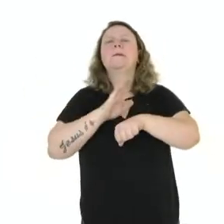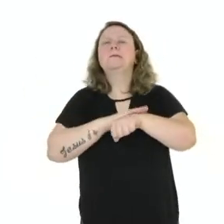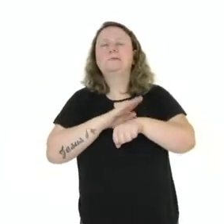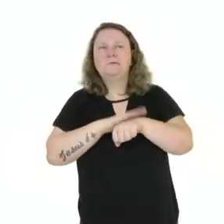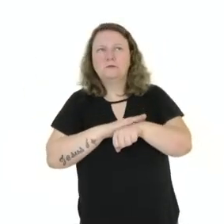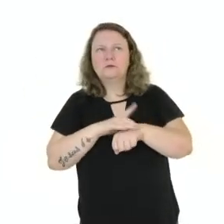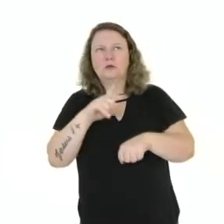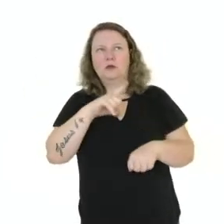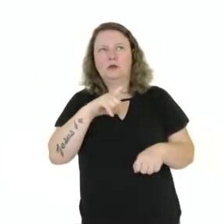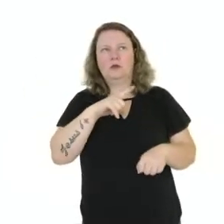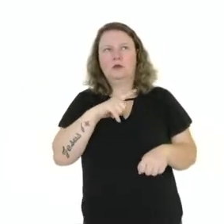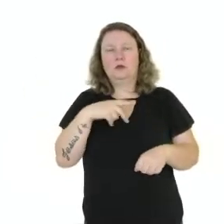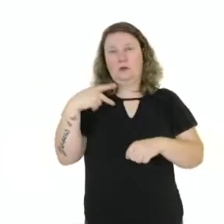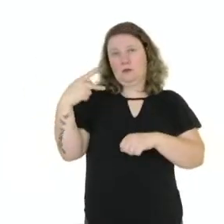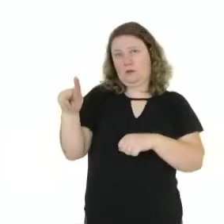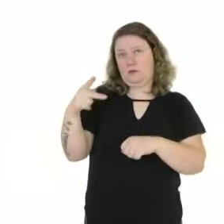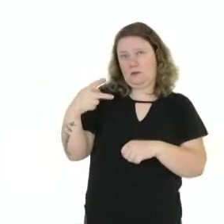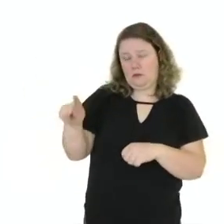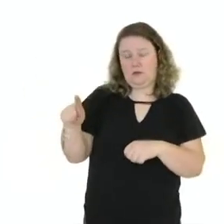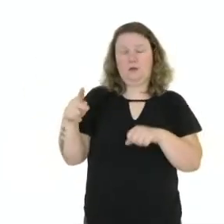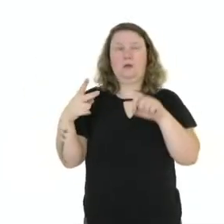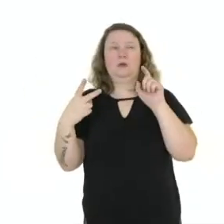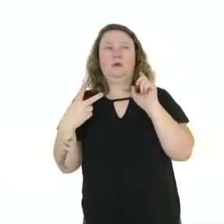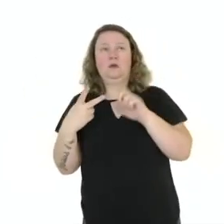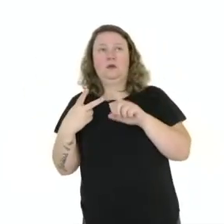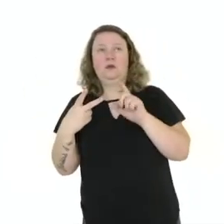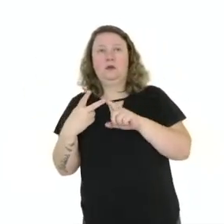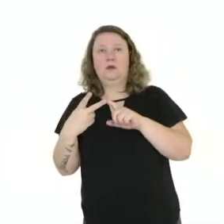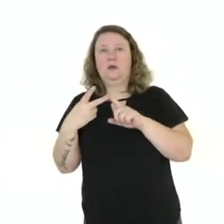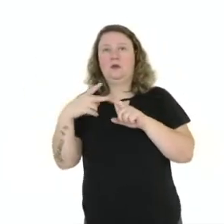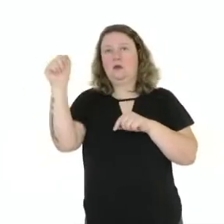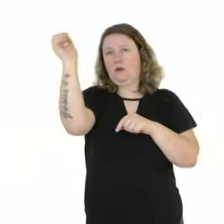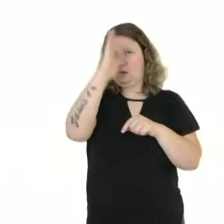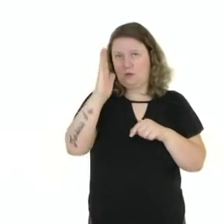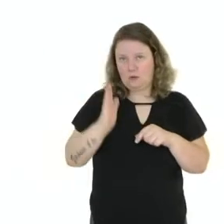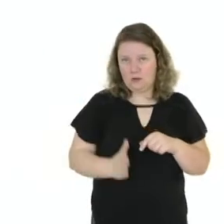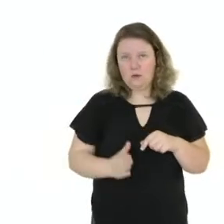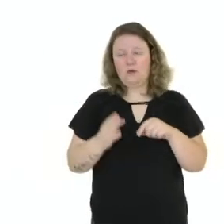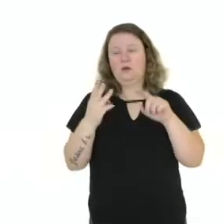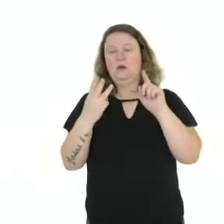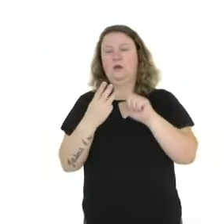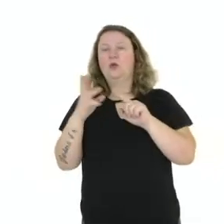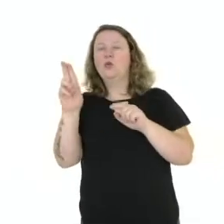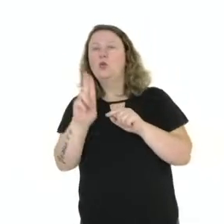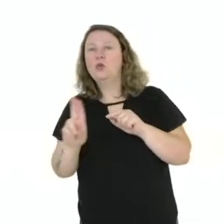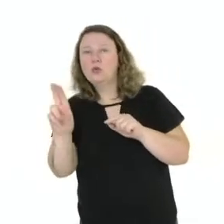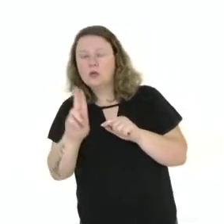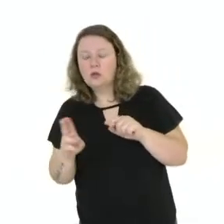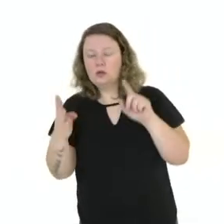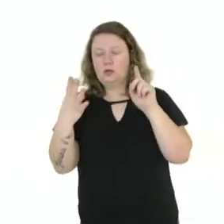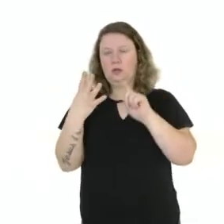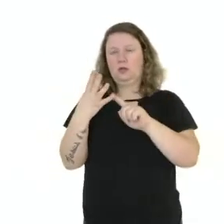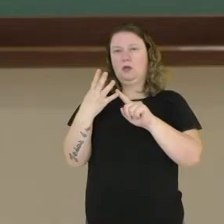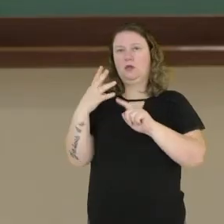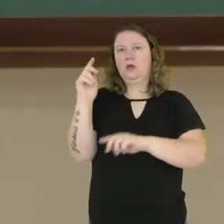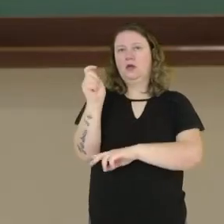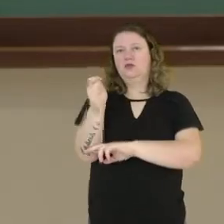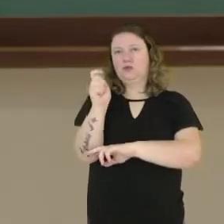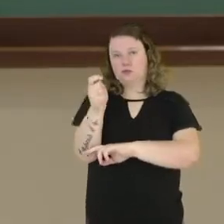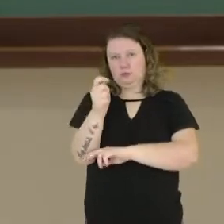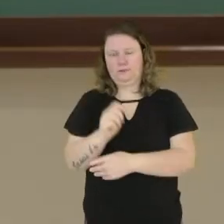nós temos a região do Paraguai, né, o Império do Brasil, a região do Uruguai e da Argentina.